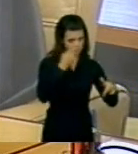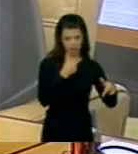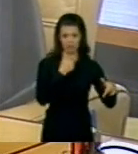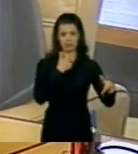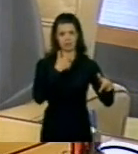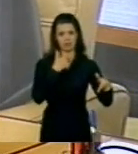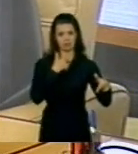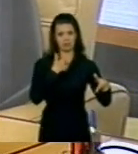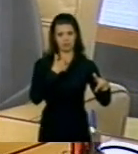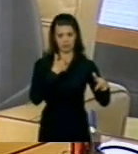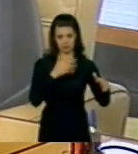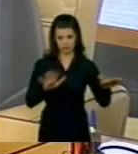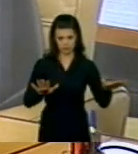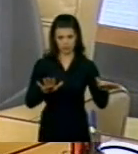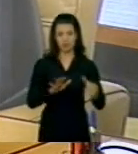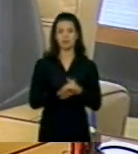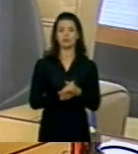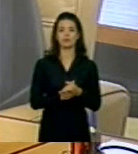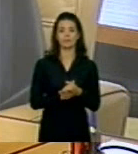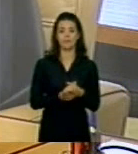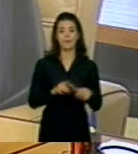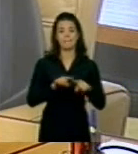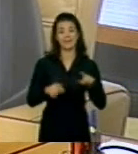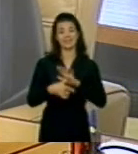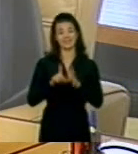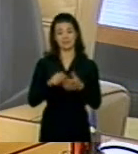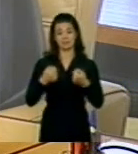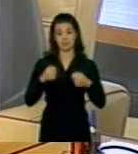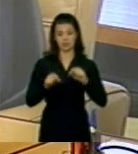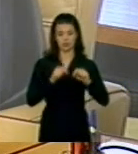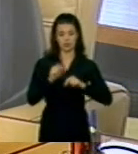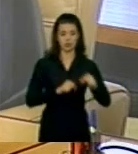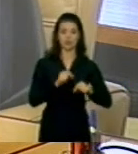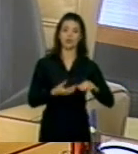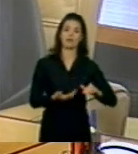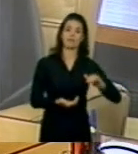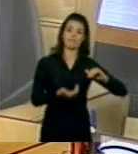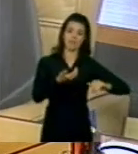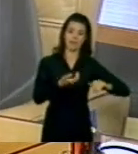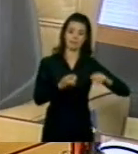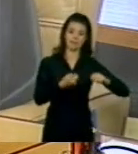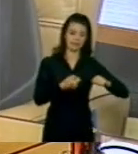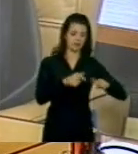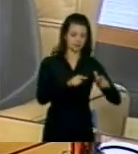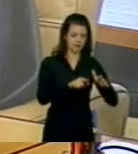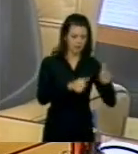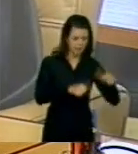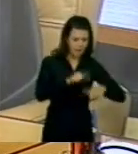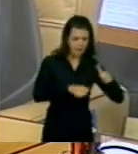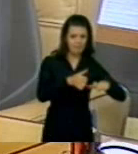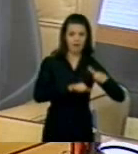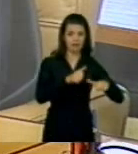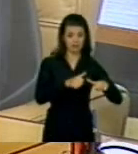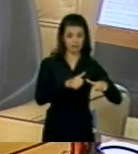prisão em flagrante, sem submeter o caso à apreciação pela Casa Legislativa em 24 horas, seria